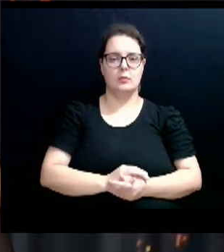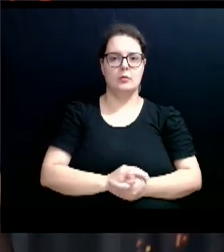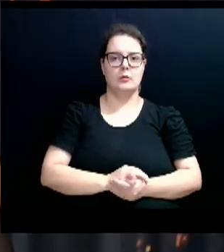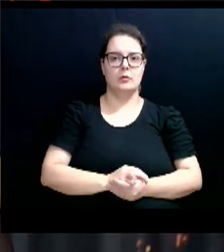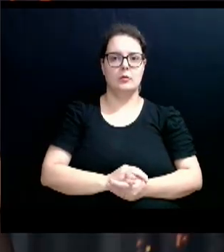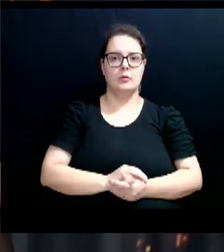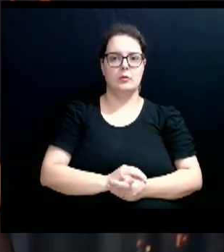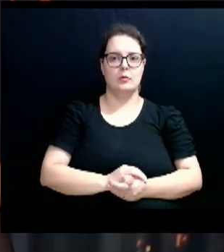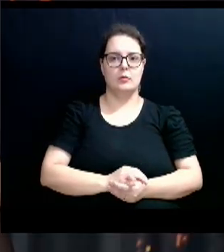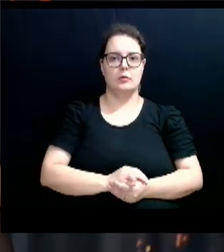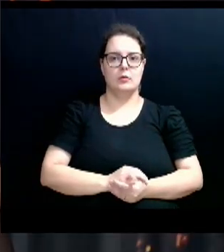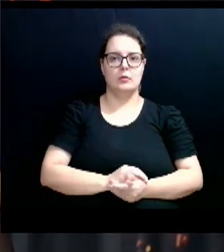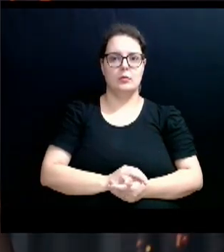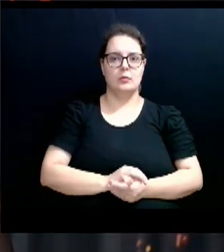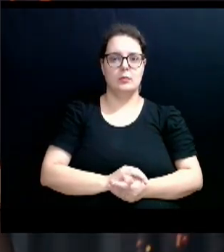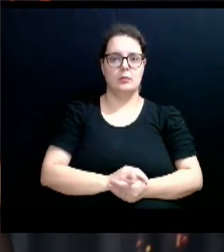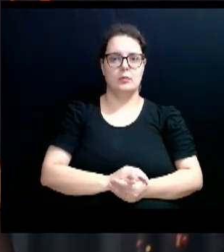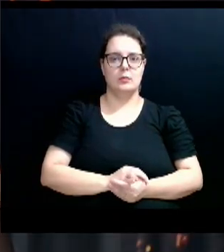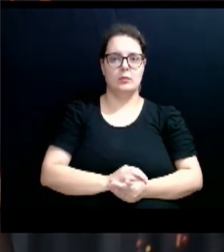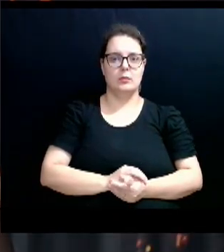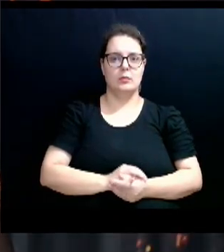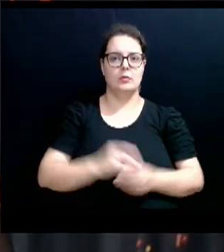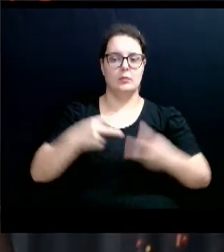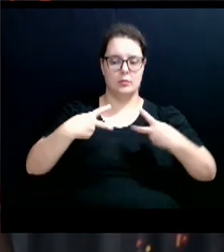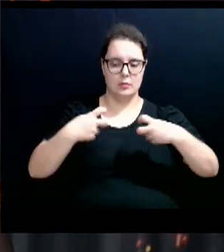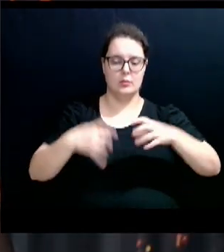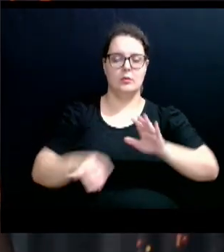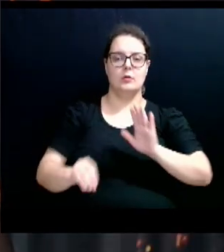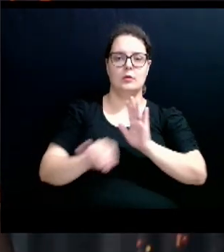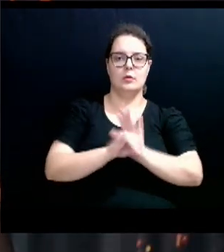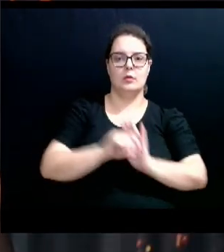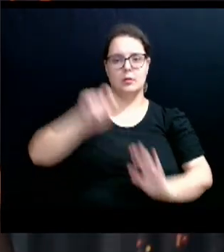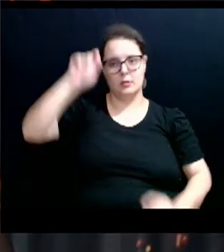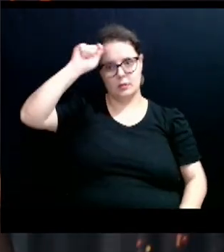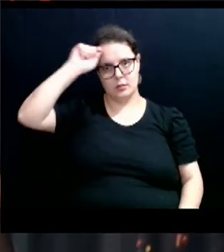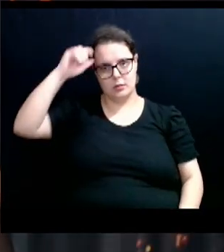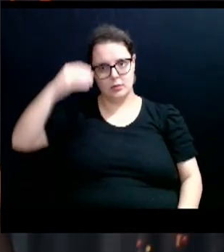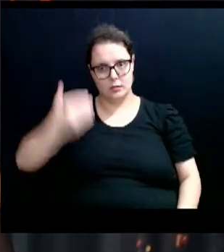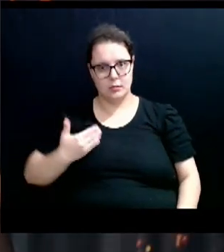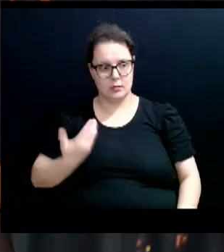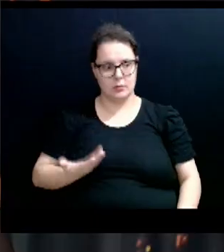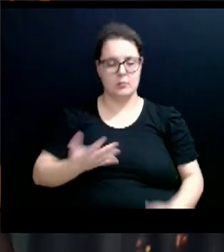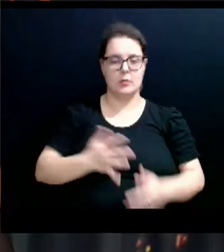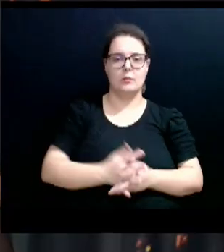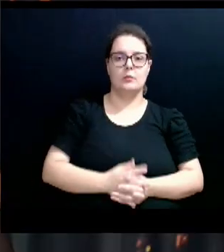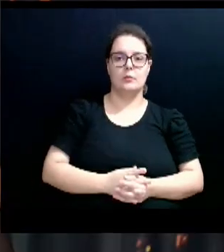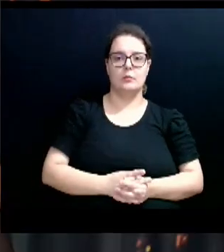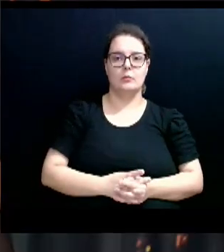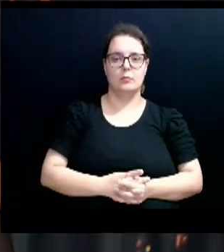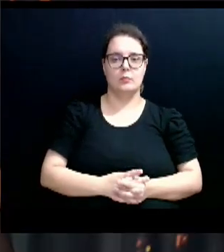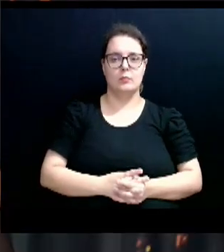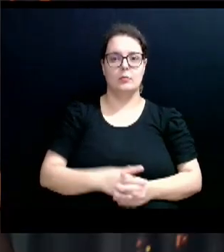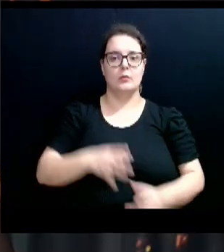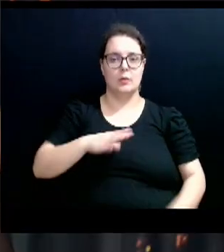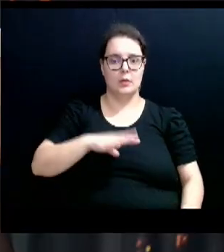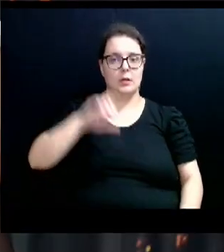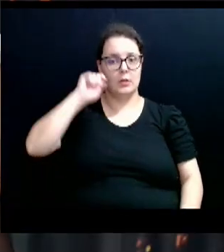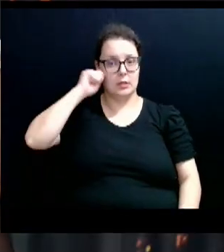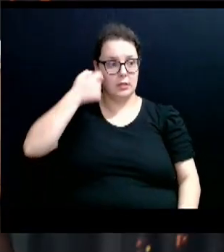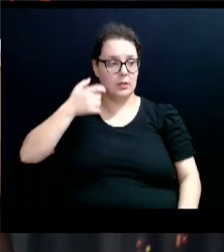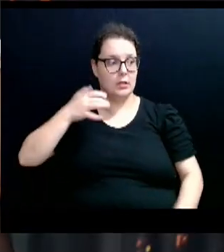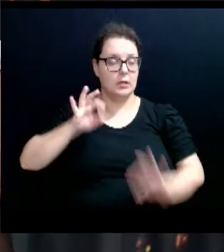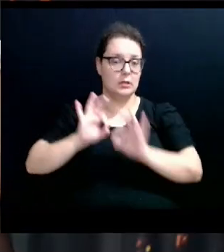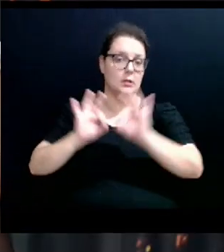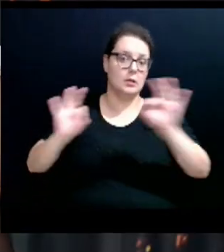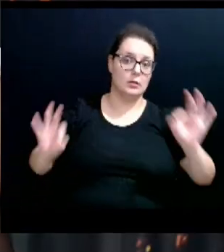à identidade afro-brasileira. Então, é a cidade mais negra fora, né, do continente africano. Sim. E, de